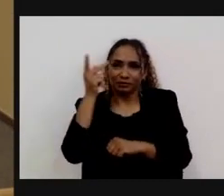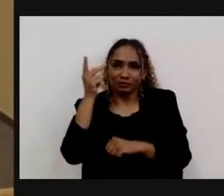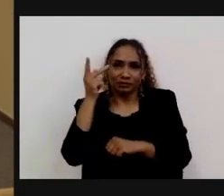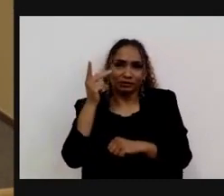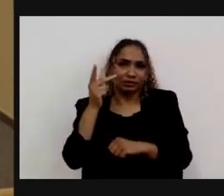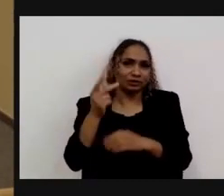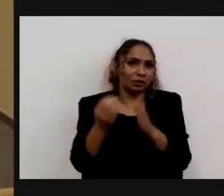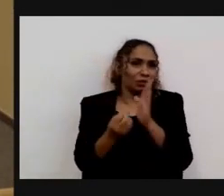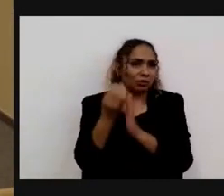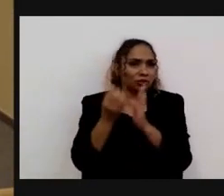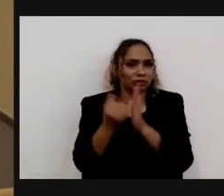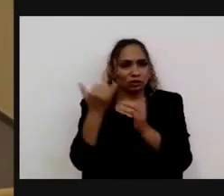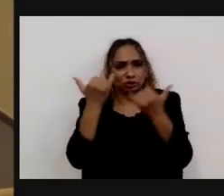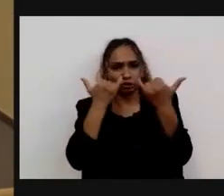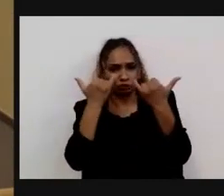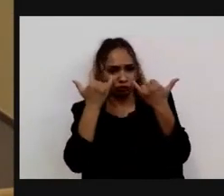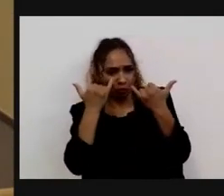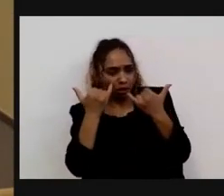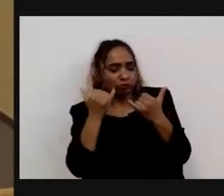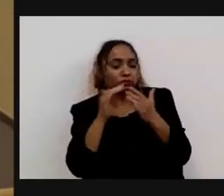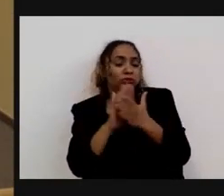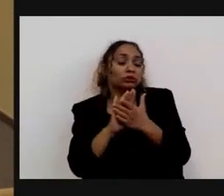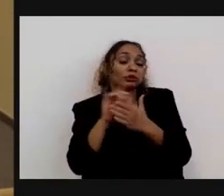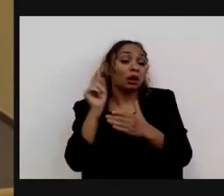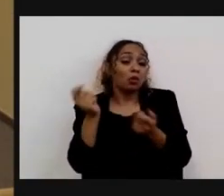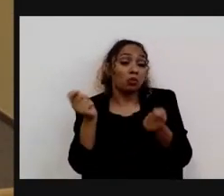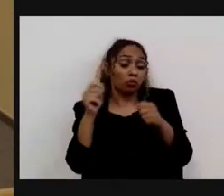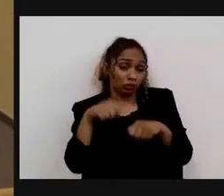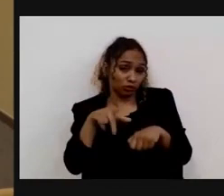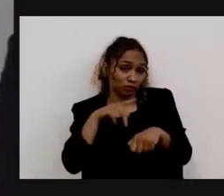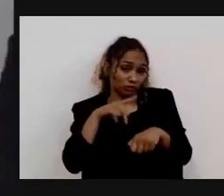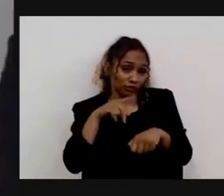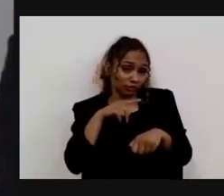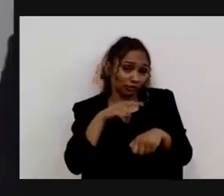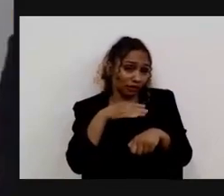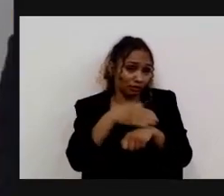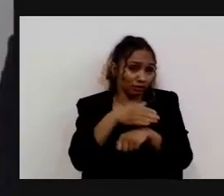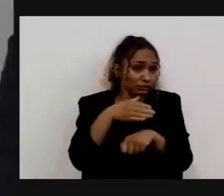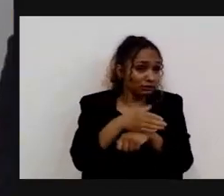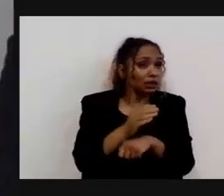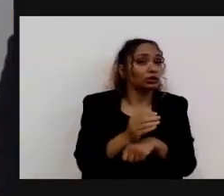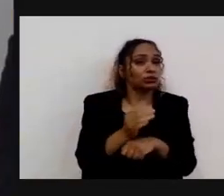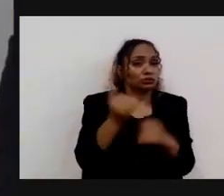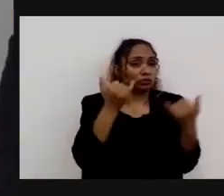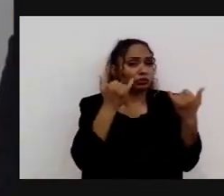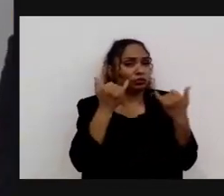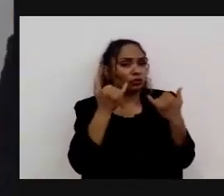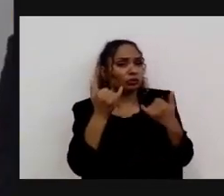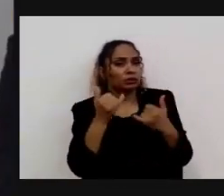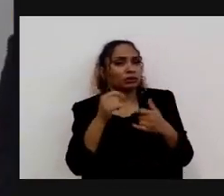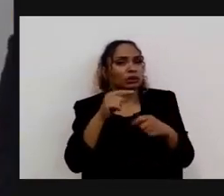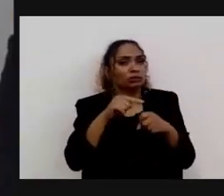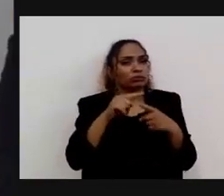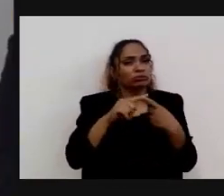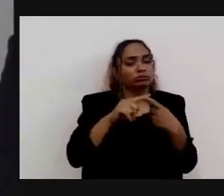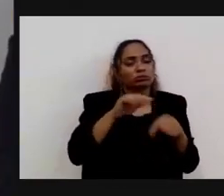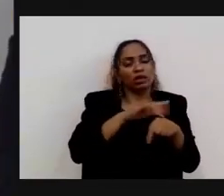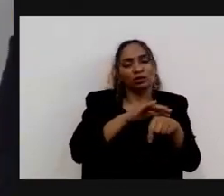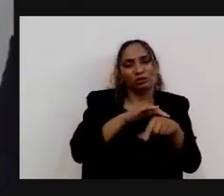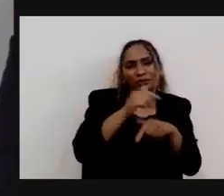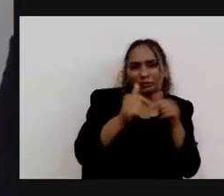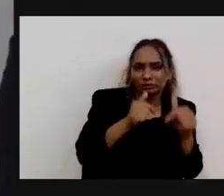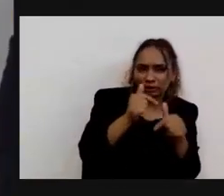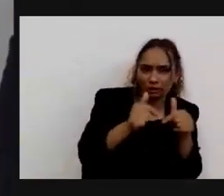áreas produzidoras de dados e elas podem tem muito acesso à informação tanto de adoecimento no